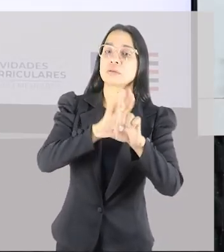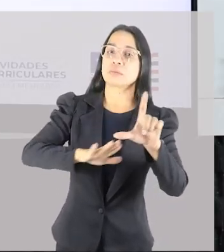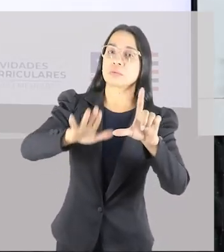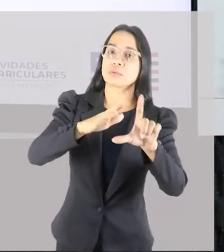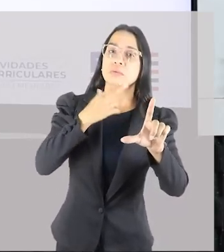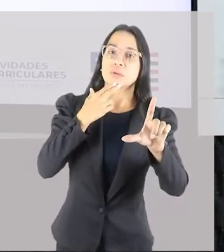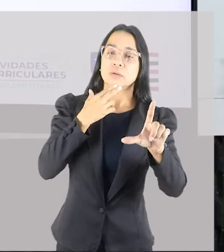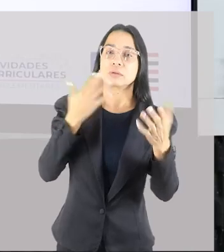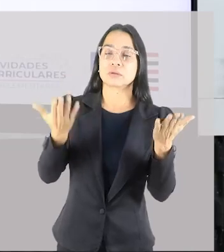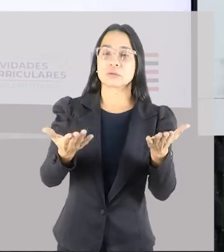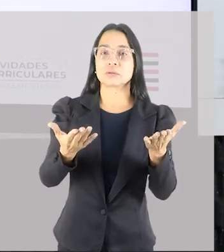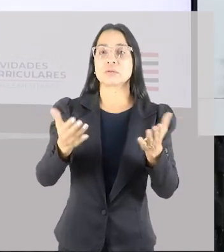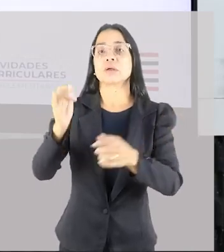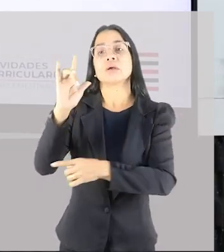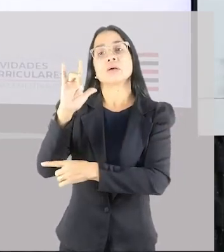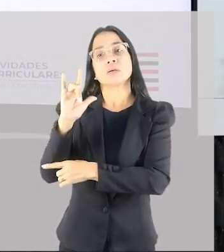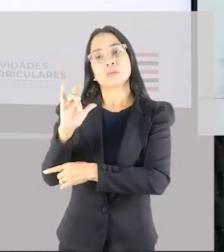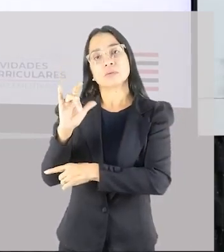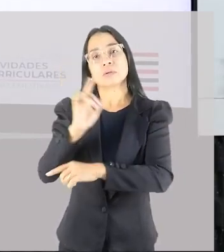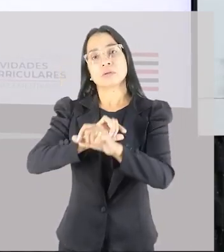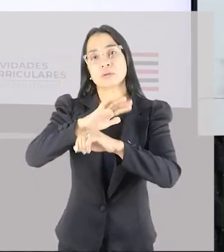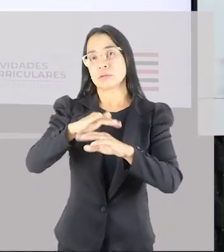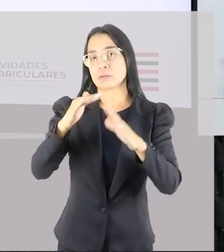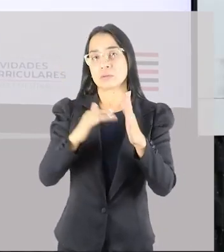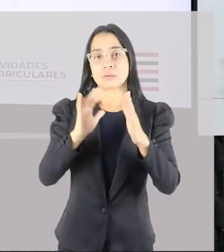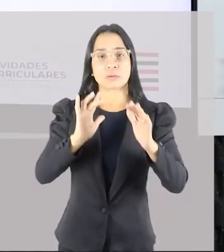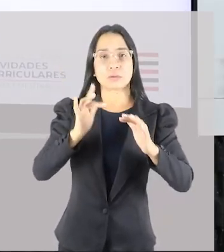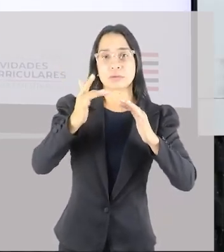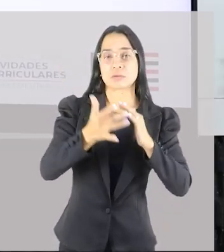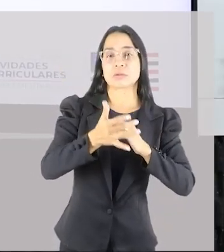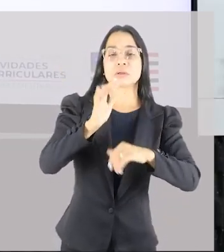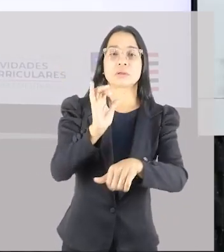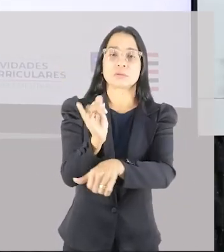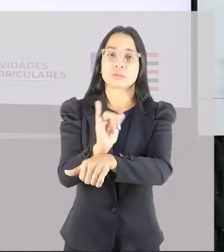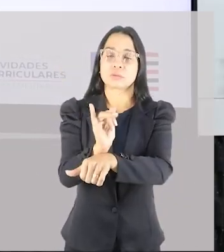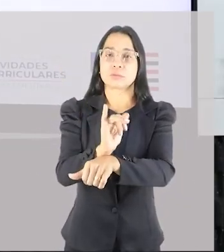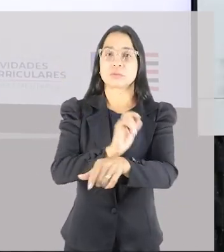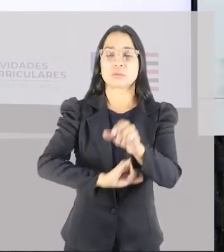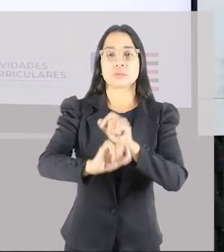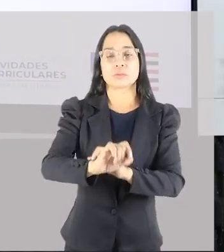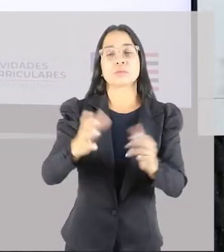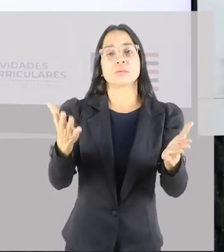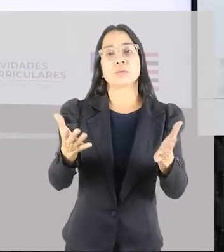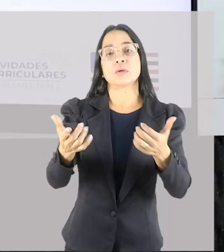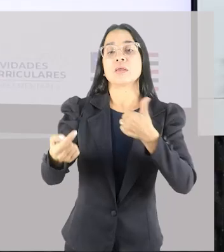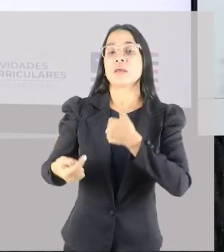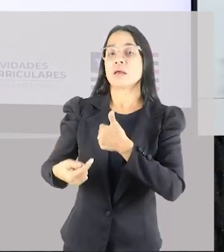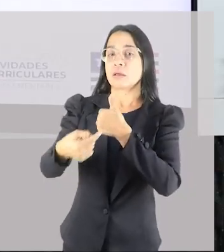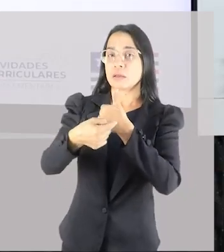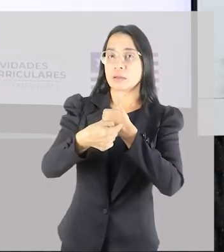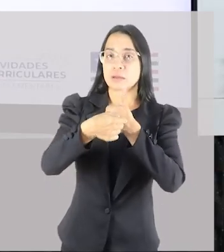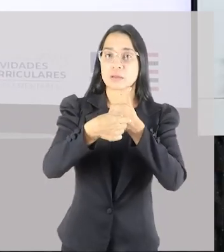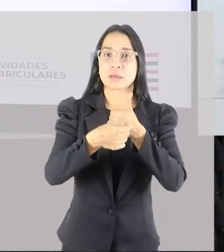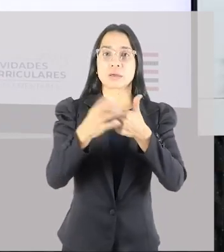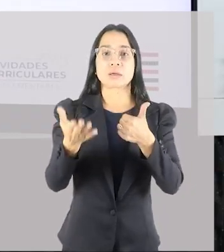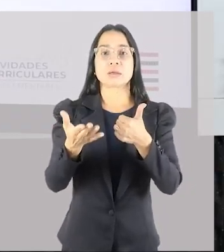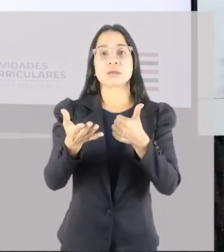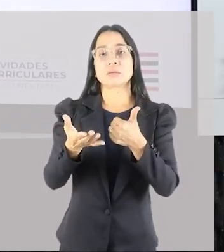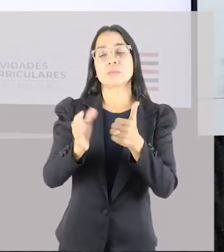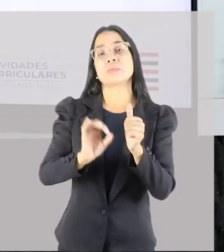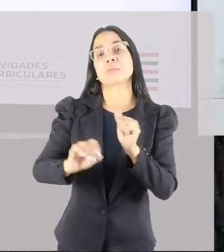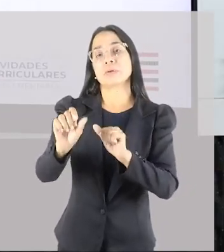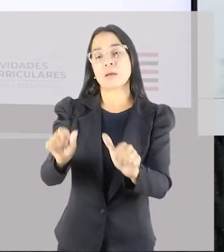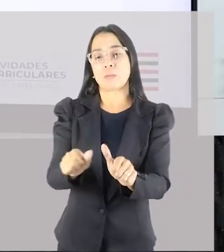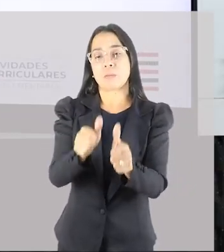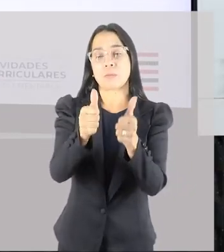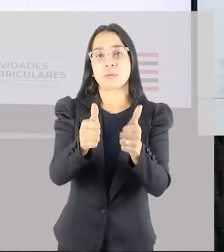também no Instagram em todas as redes sociais no YouTube certo dá o like lá para fortalecer o trabalho e também